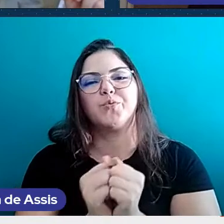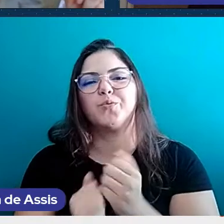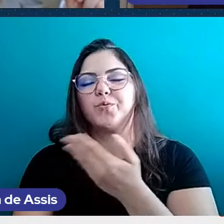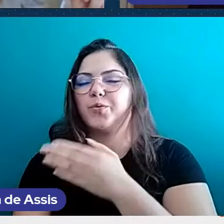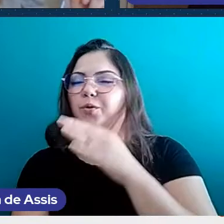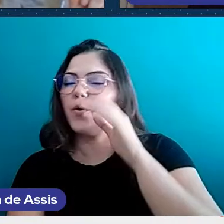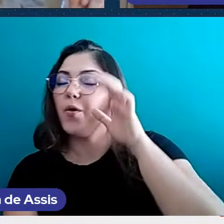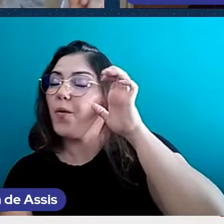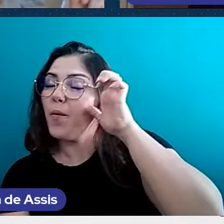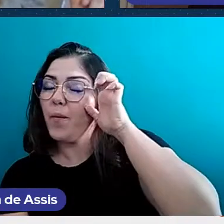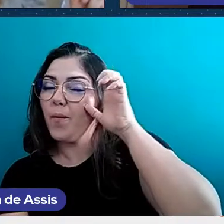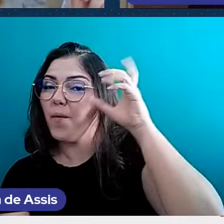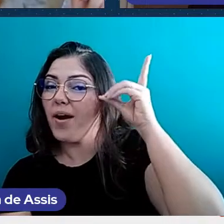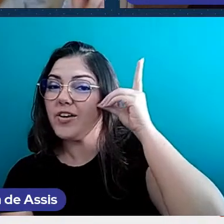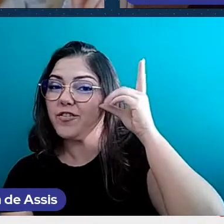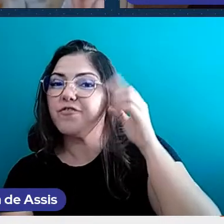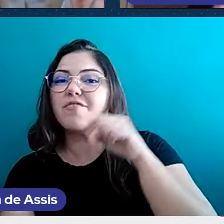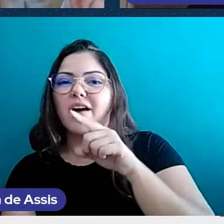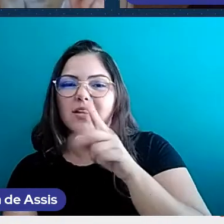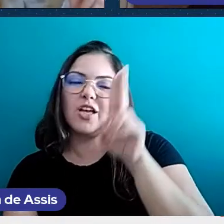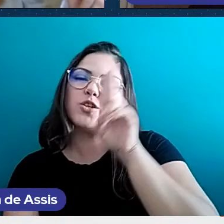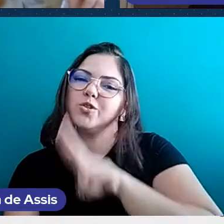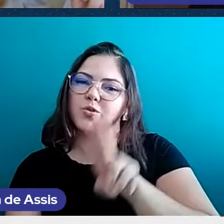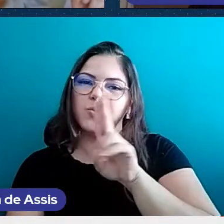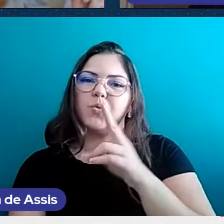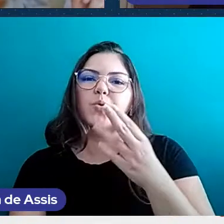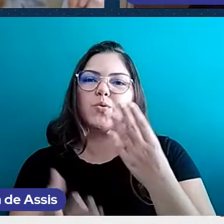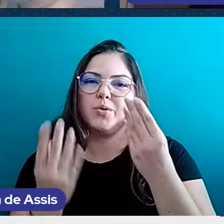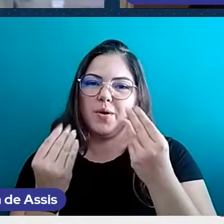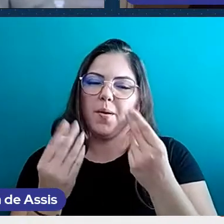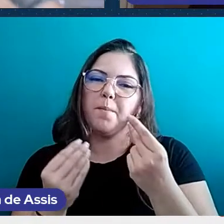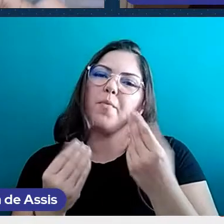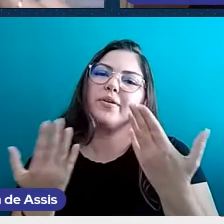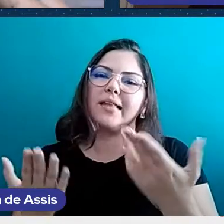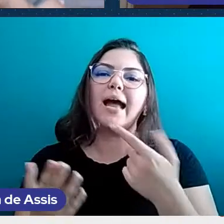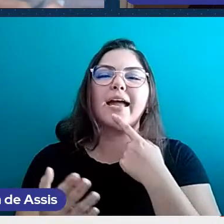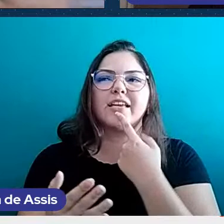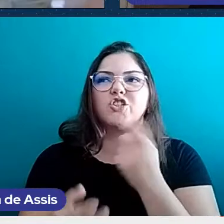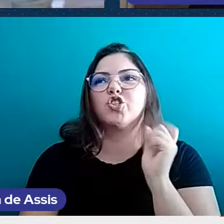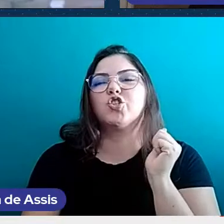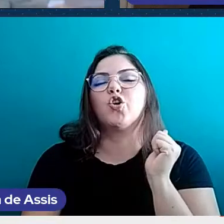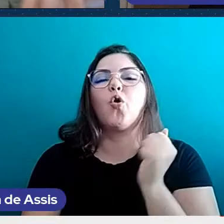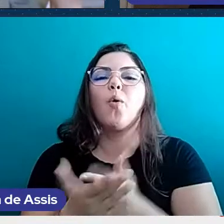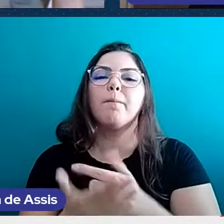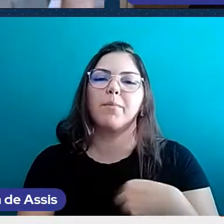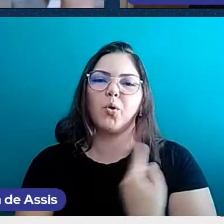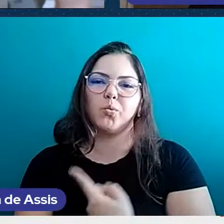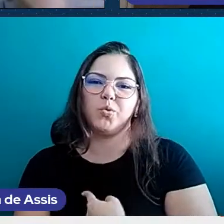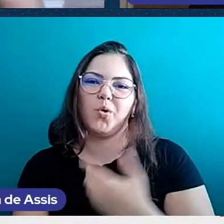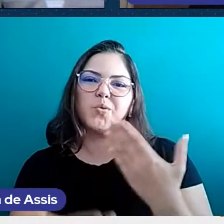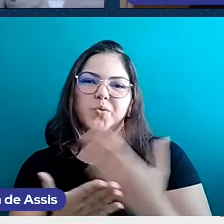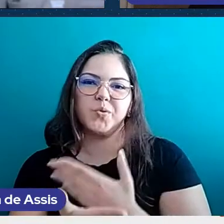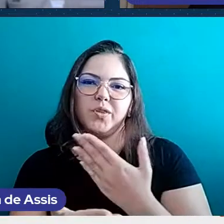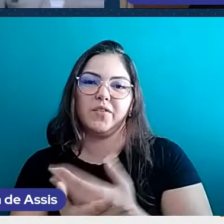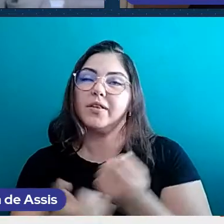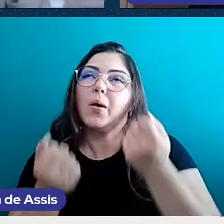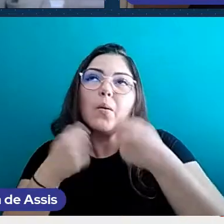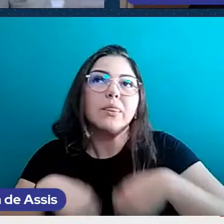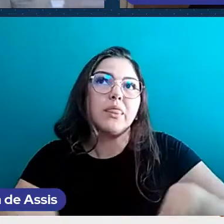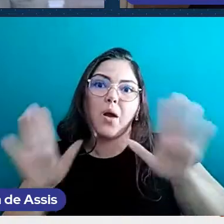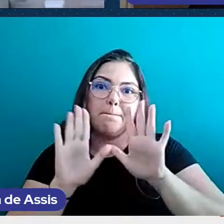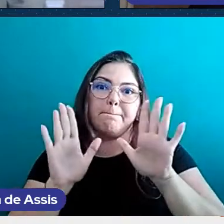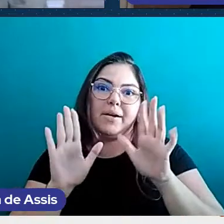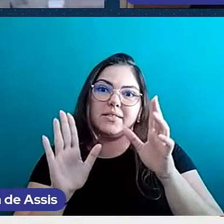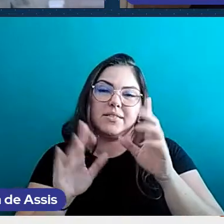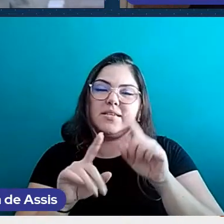o nosso exemplar próprio, porque a gente não vai entrar na briga com os alunos. Então, a gente não precisa brigar mais. No Minha Biblioteca, graças a